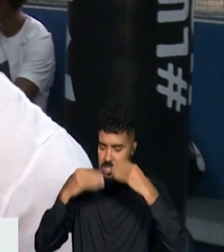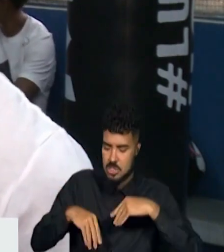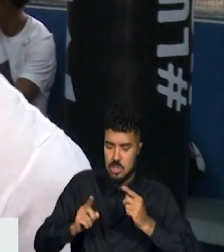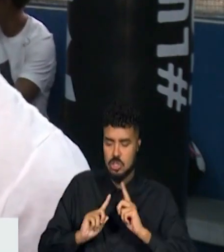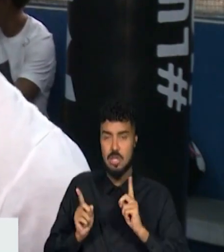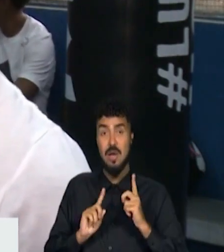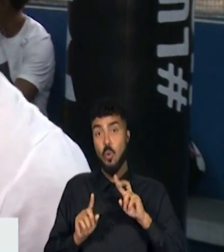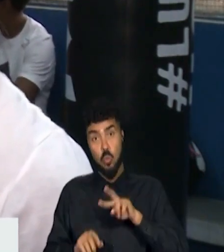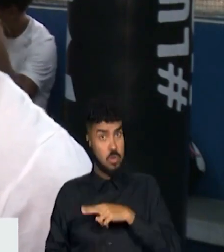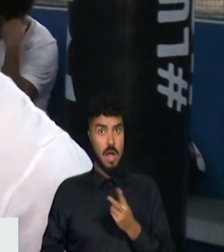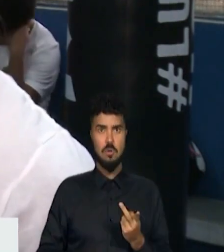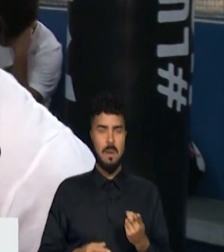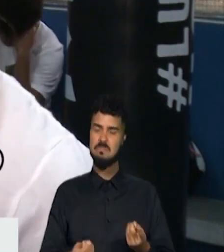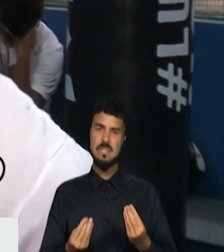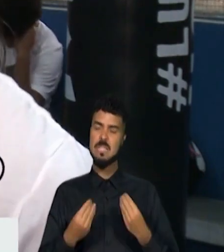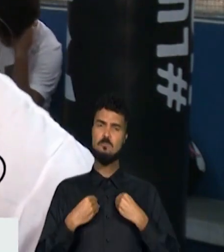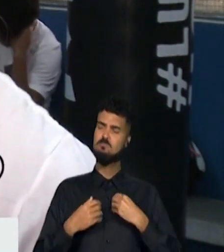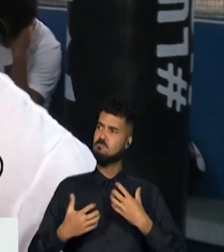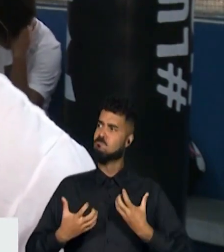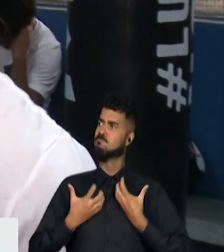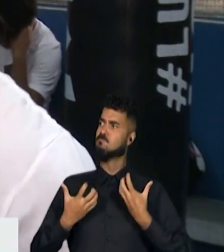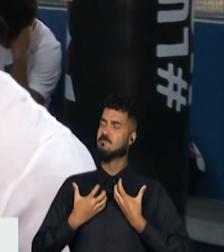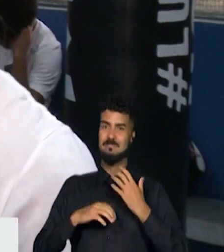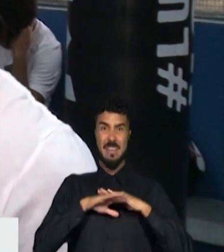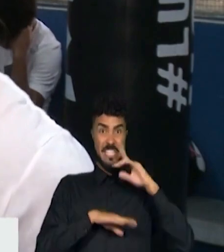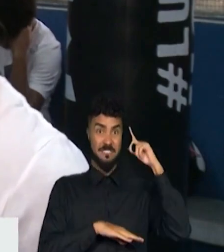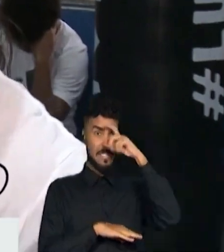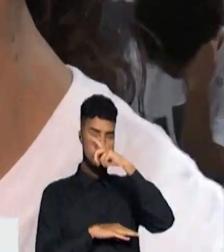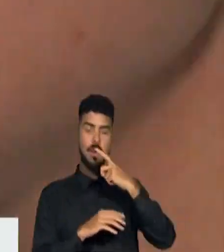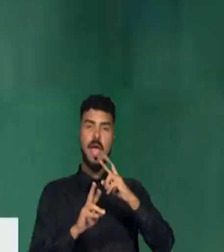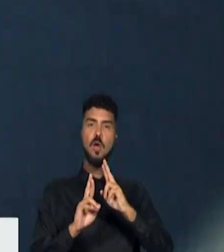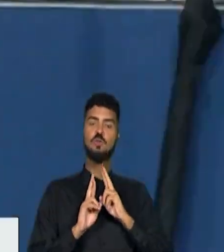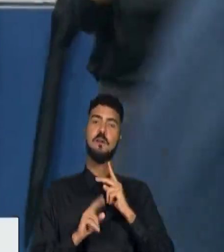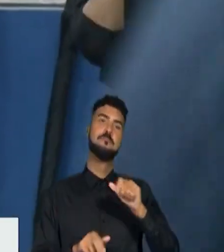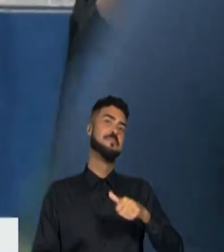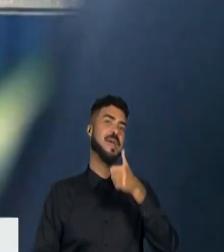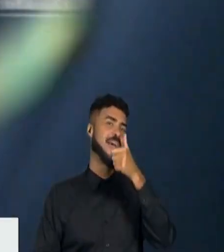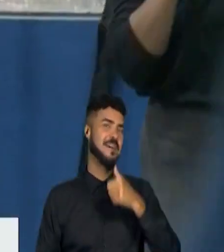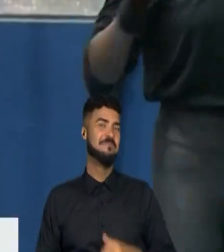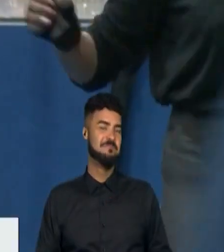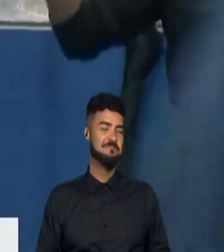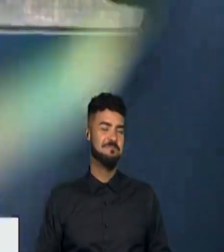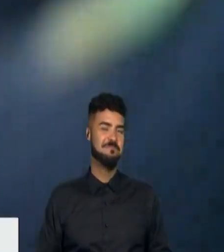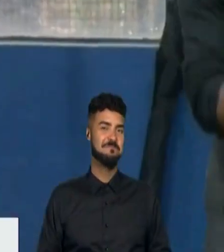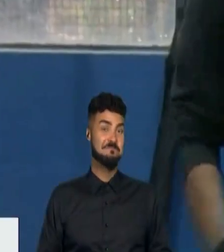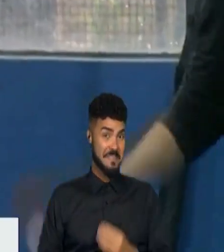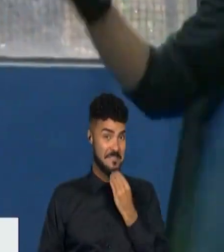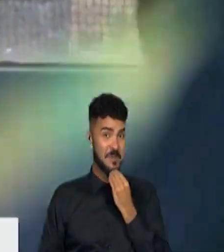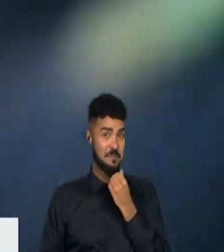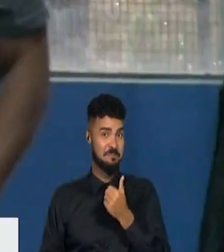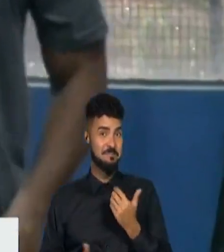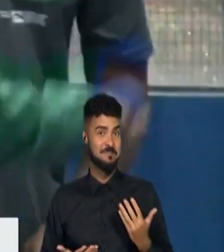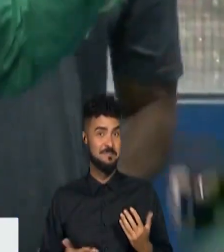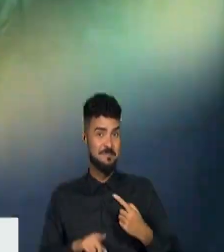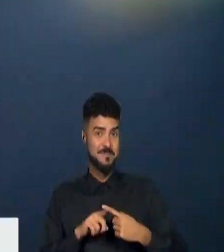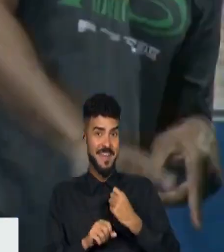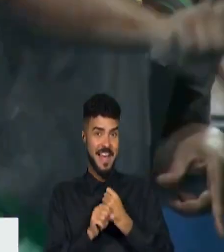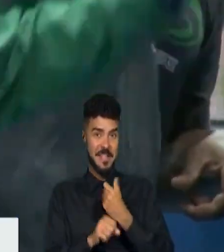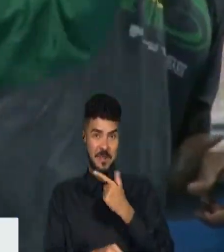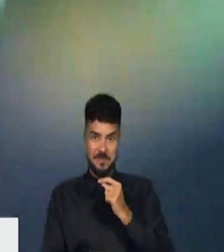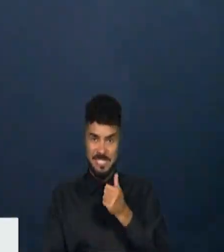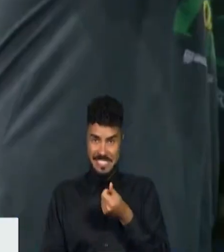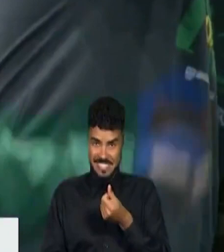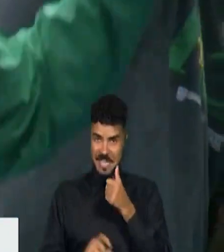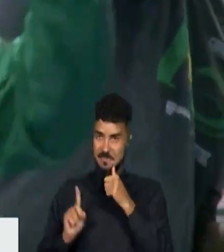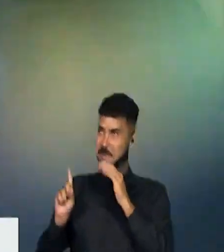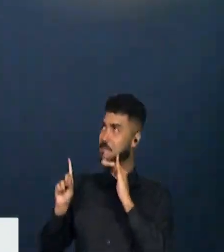mais animada porque eu sabia que quanto mais difícil, melhor é o resultado. Valeu a pena. Em 2016, Bia entrou